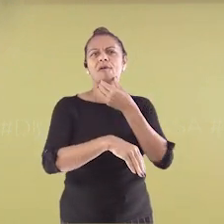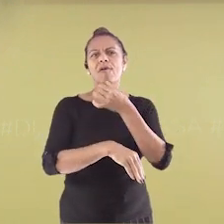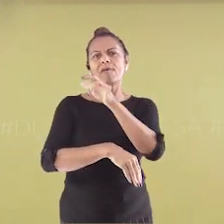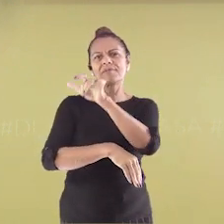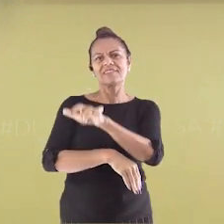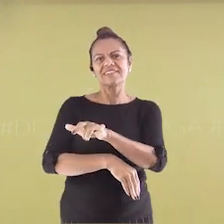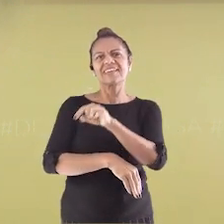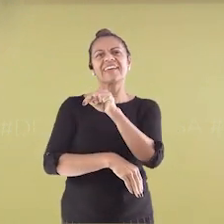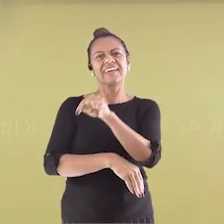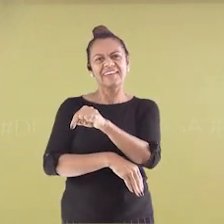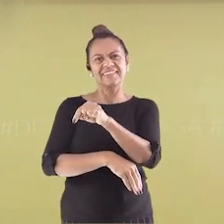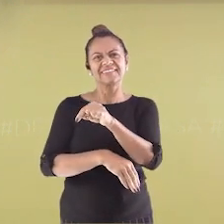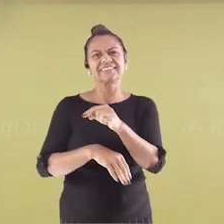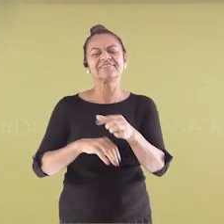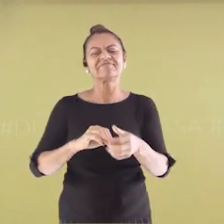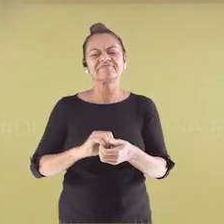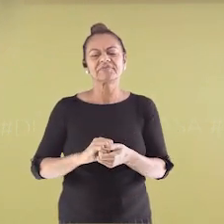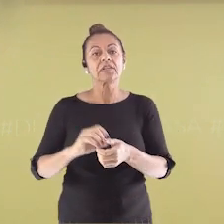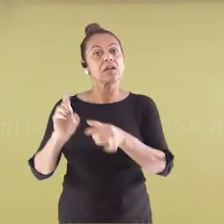o William.